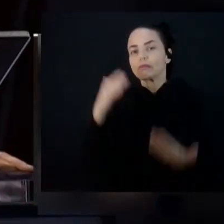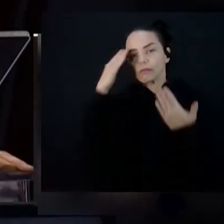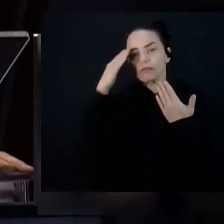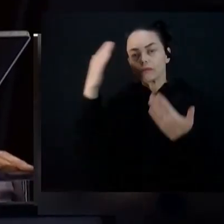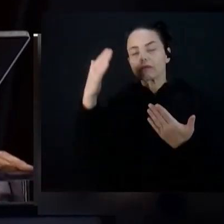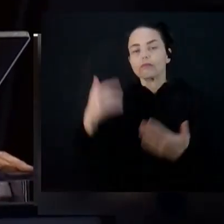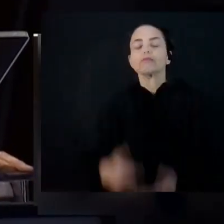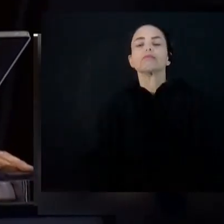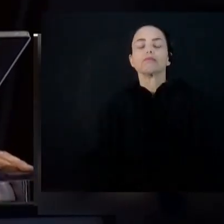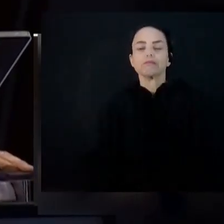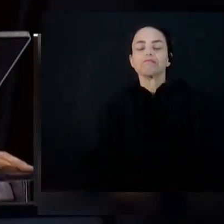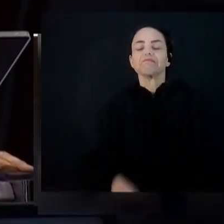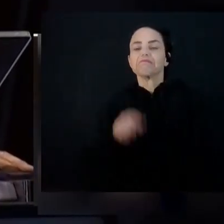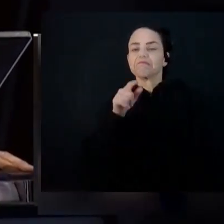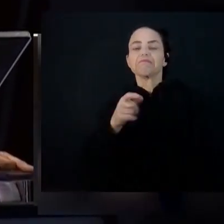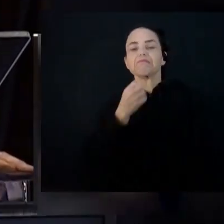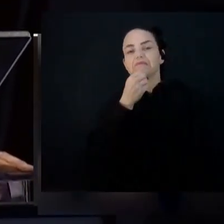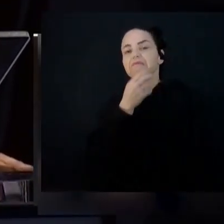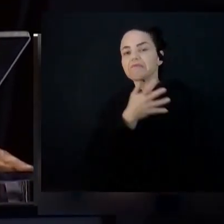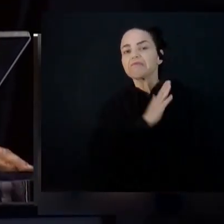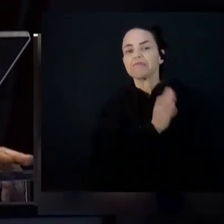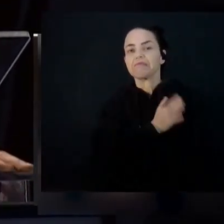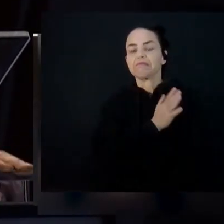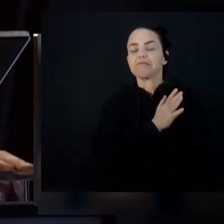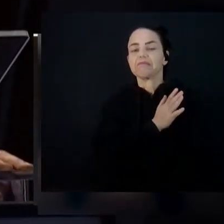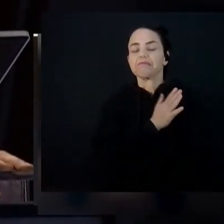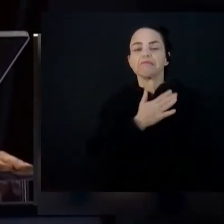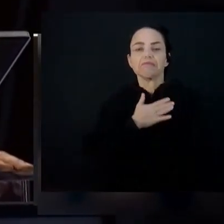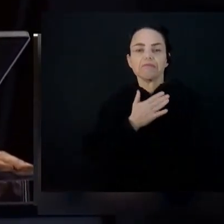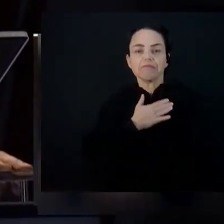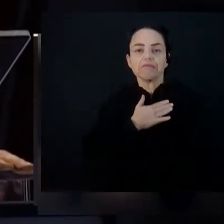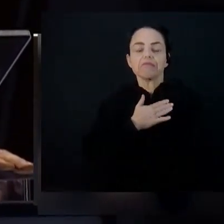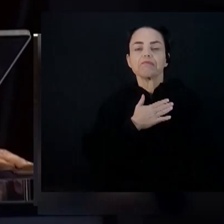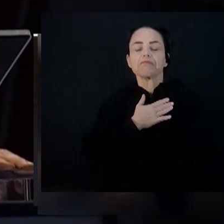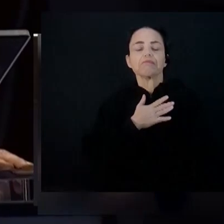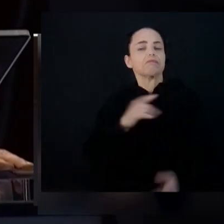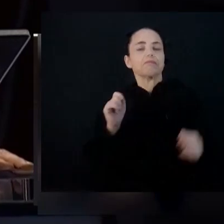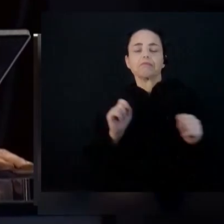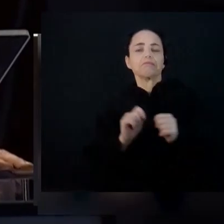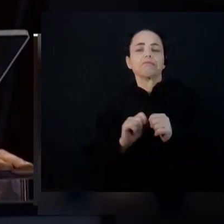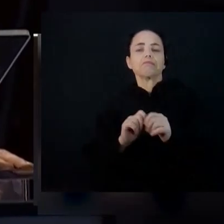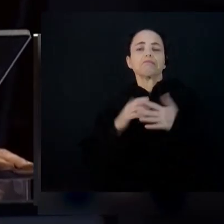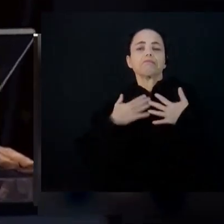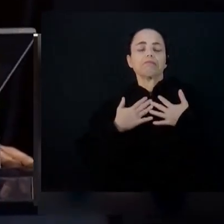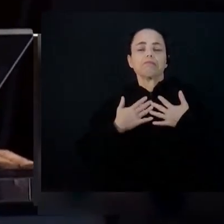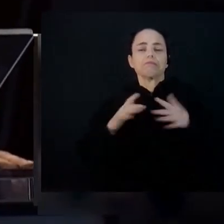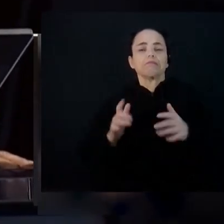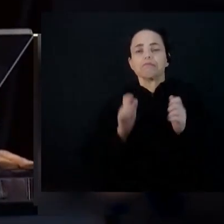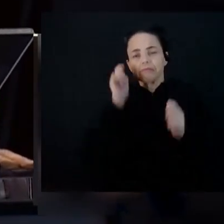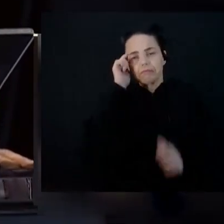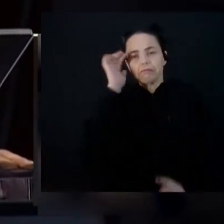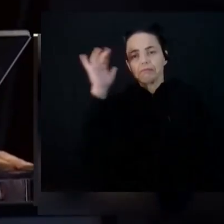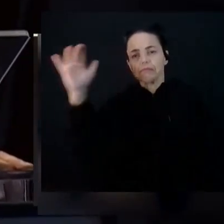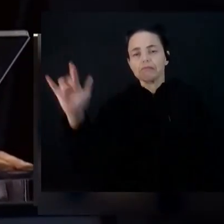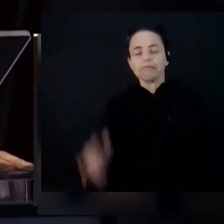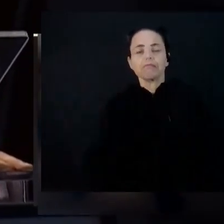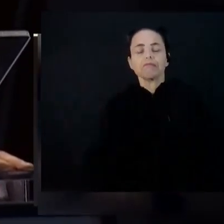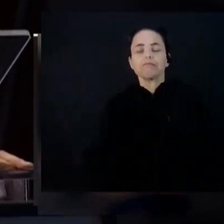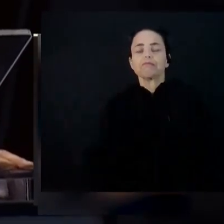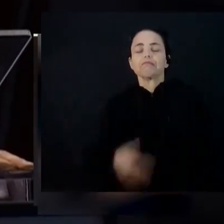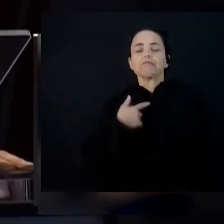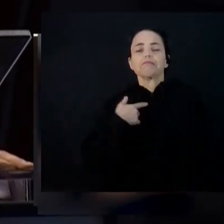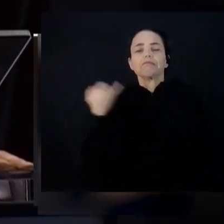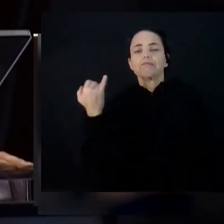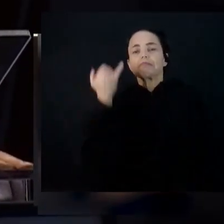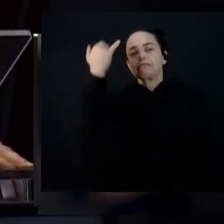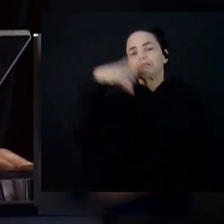que você está fazendo por mim. Mas nós, muitas vezes, nem imaginamos a importância que nós temos